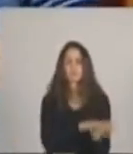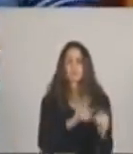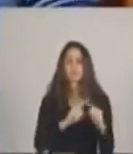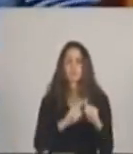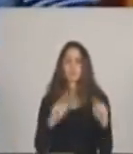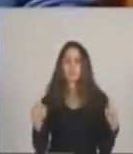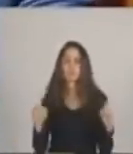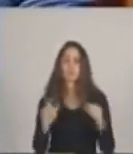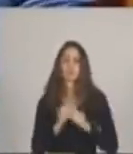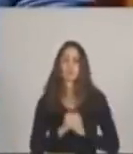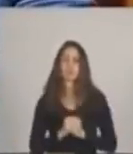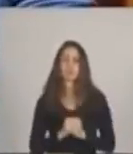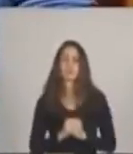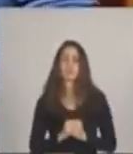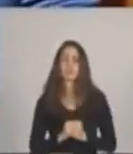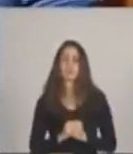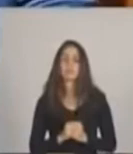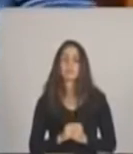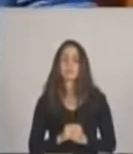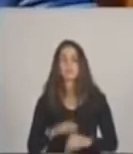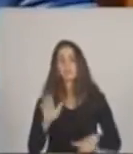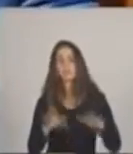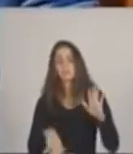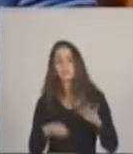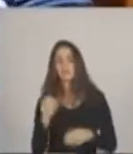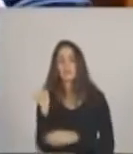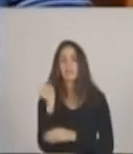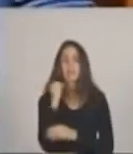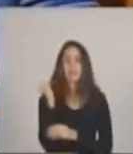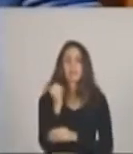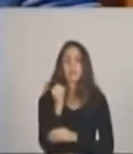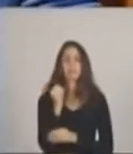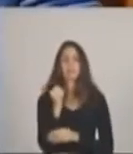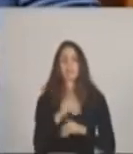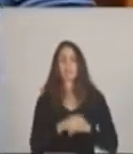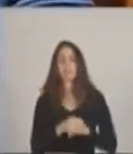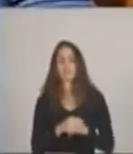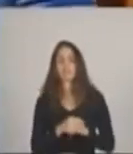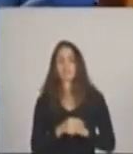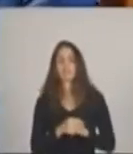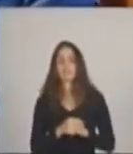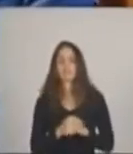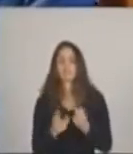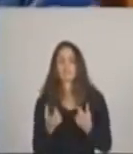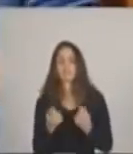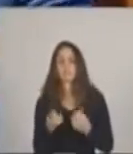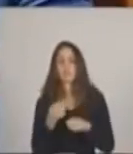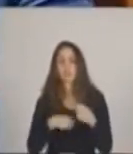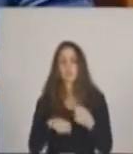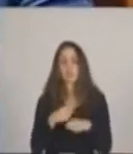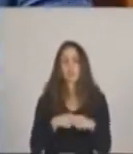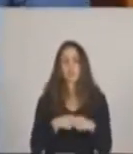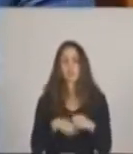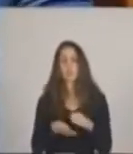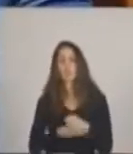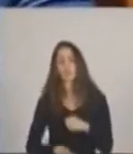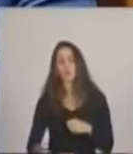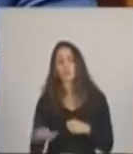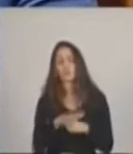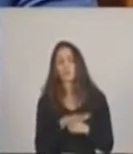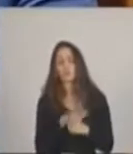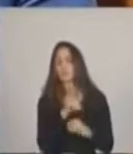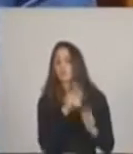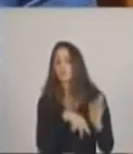de multa graduada de acordo com a gravidade da infração, a vantagem oferida, a condição econômica do fornecedor. E isso tudo não foi nesse